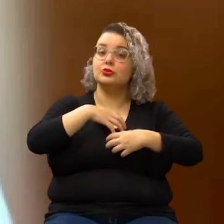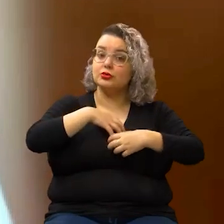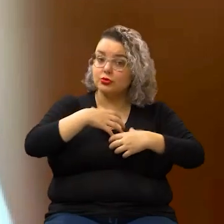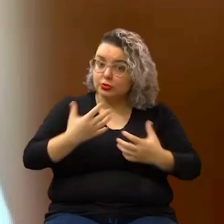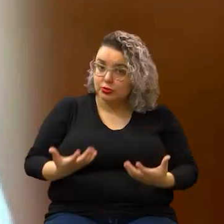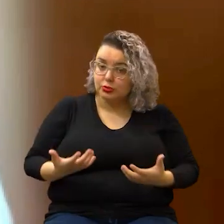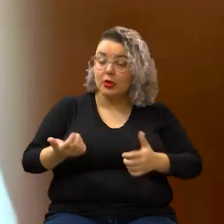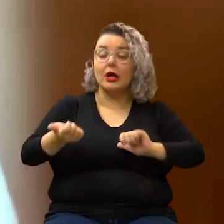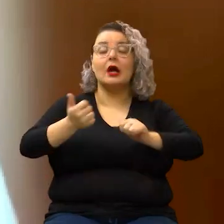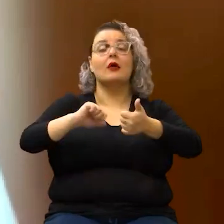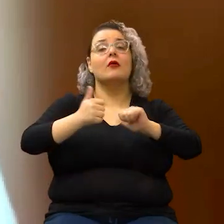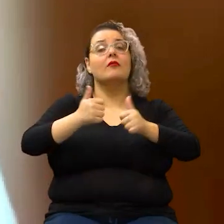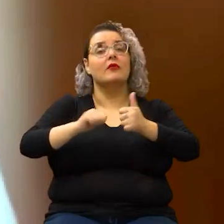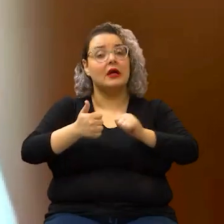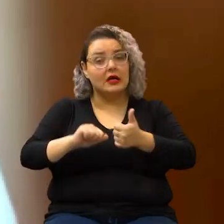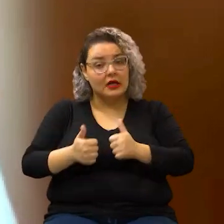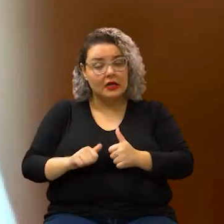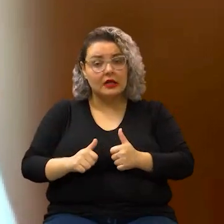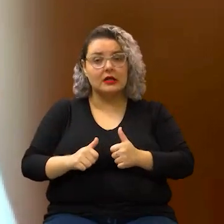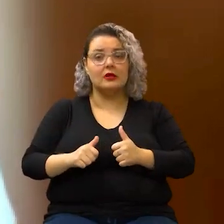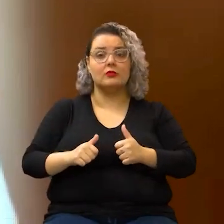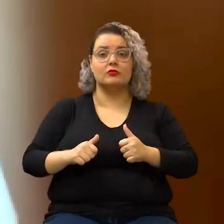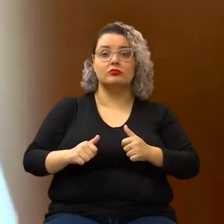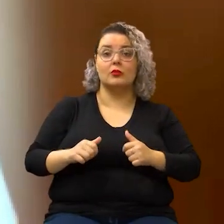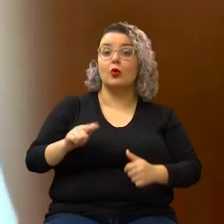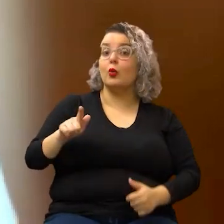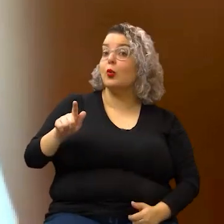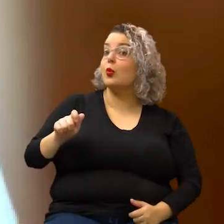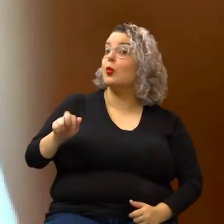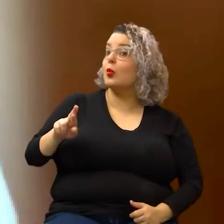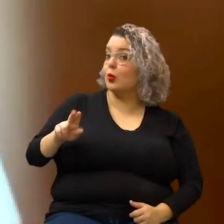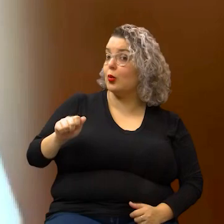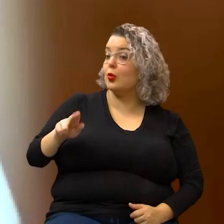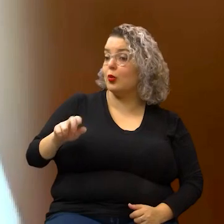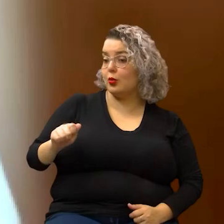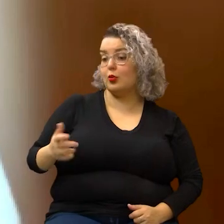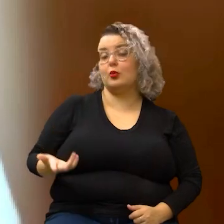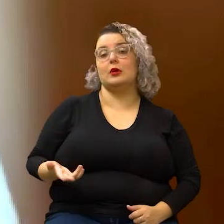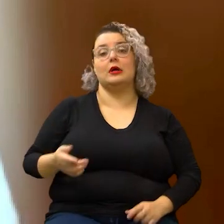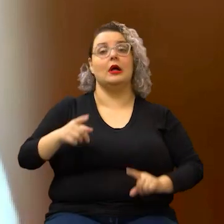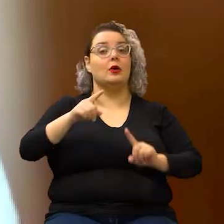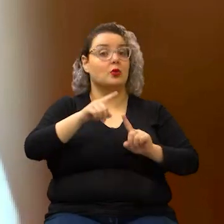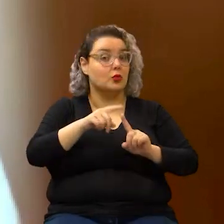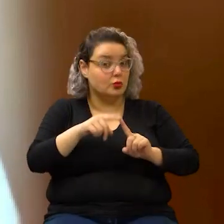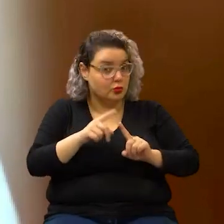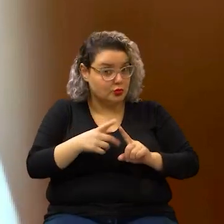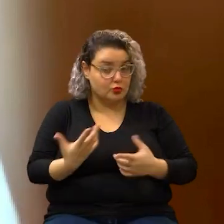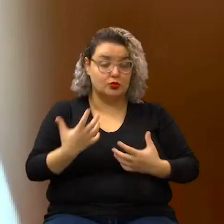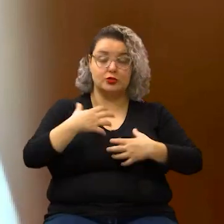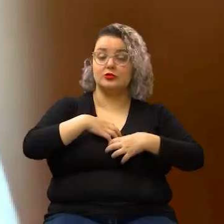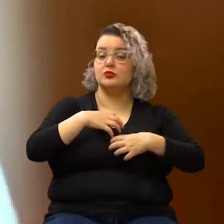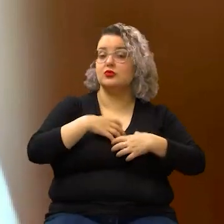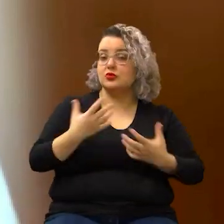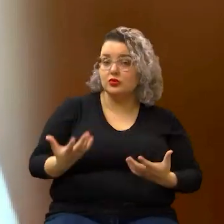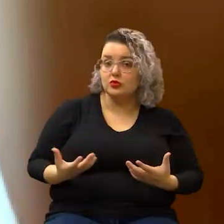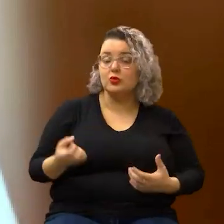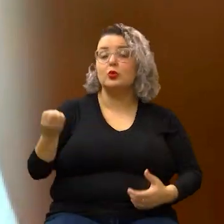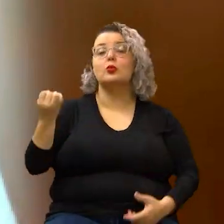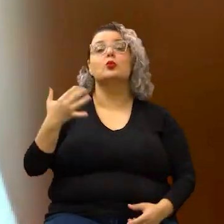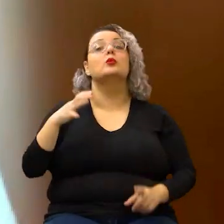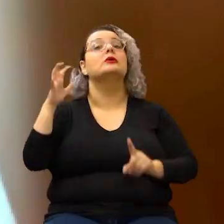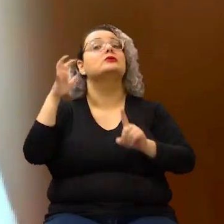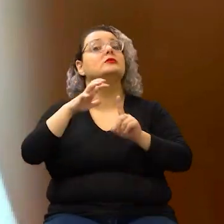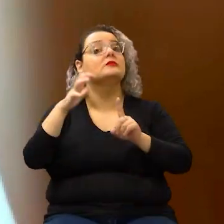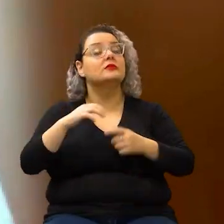esses sintomas, né? Avaliar o grau, aliás, o tipo e o grau dos sintomas,